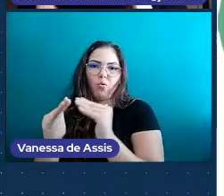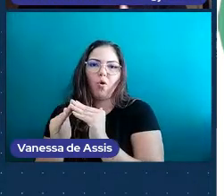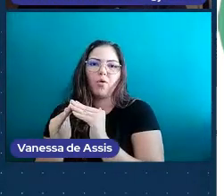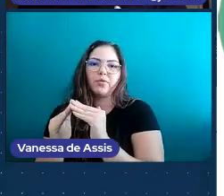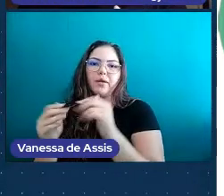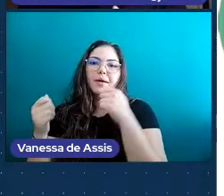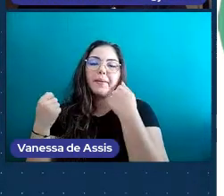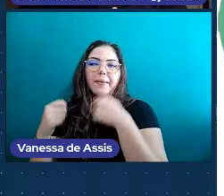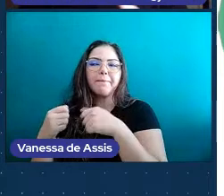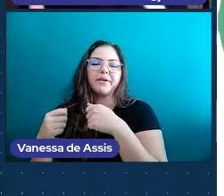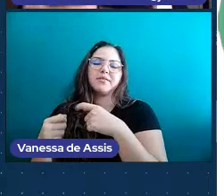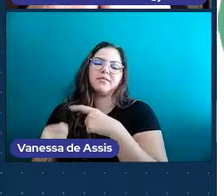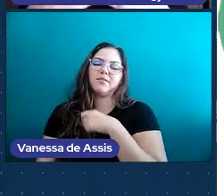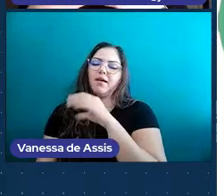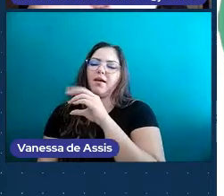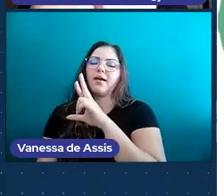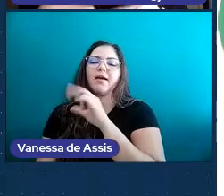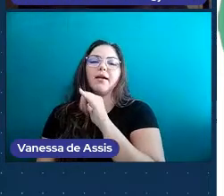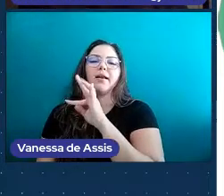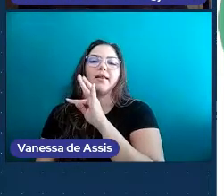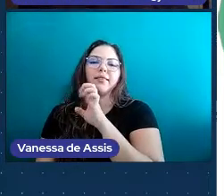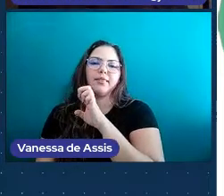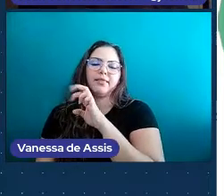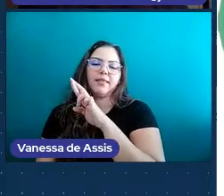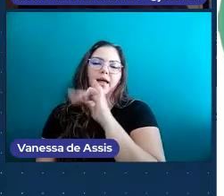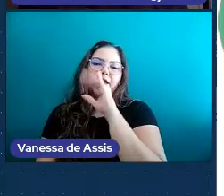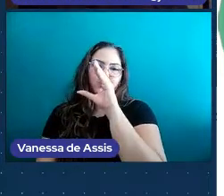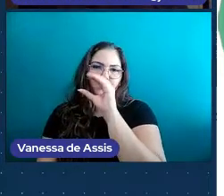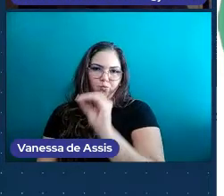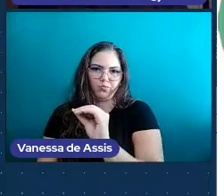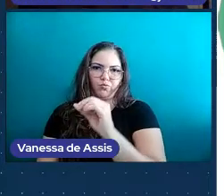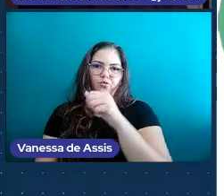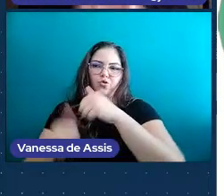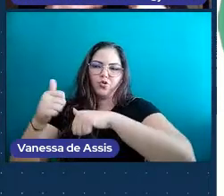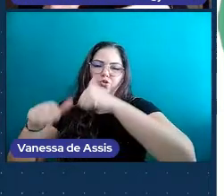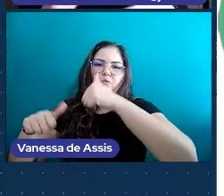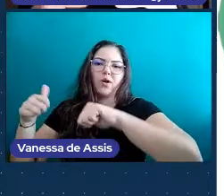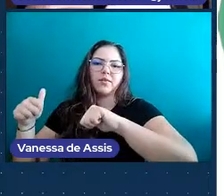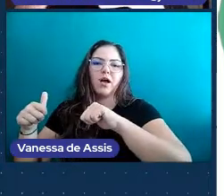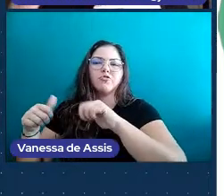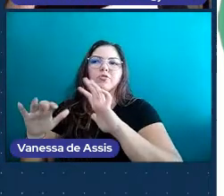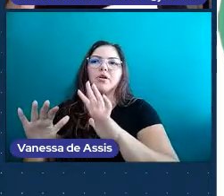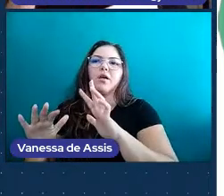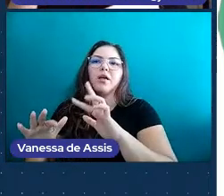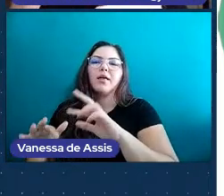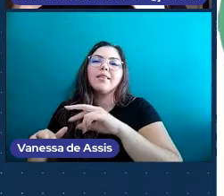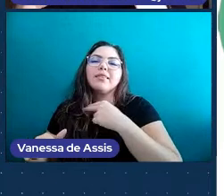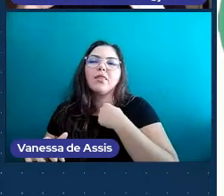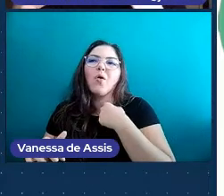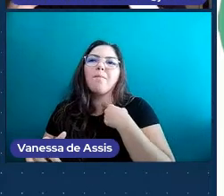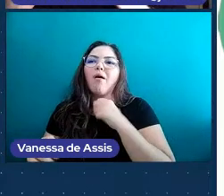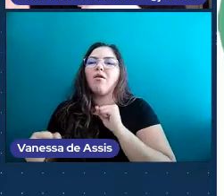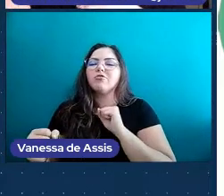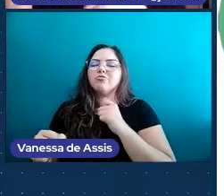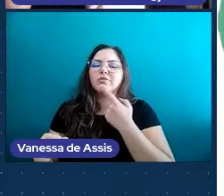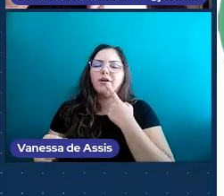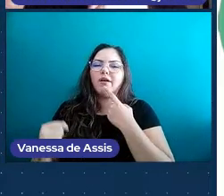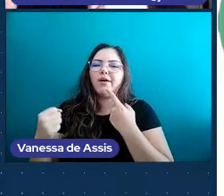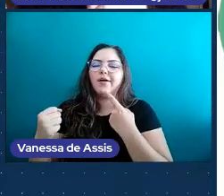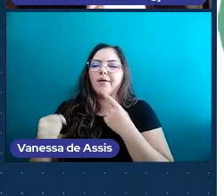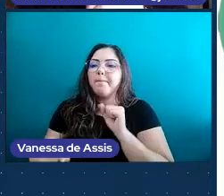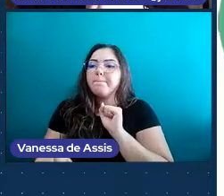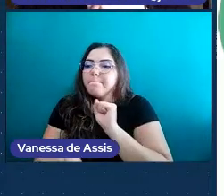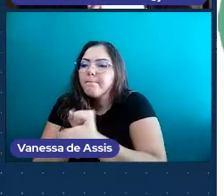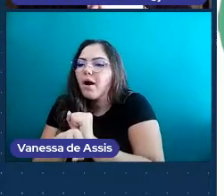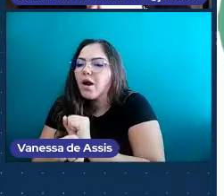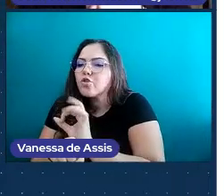critérios mínimos de qualidade, que não devem engessar a pesquisa qualitativa, mas dar parâmetros do que é ou que não é